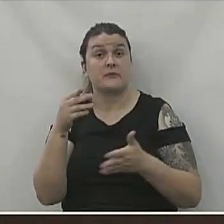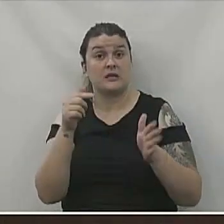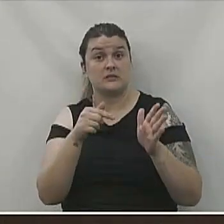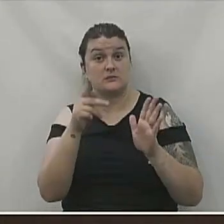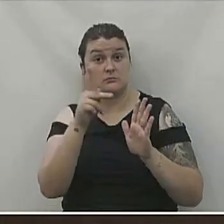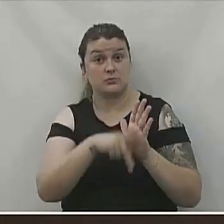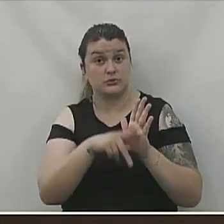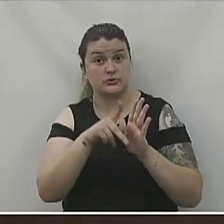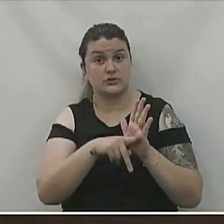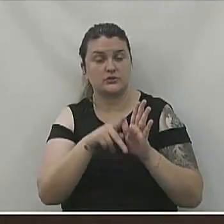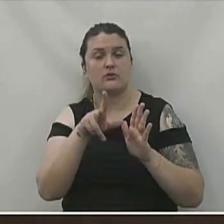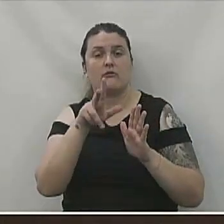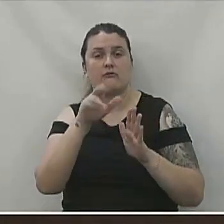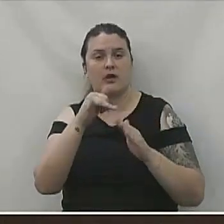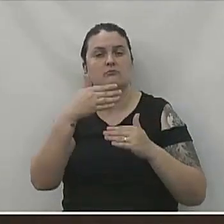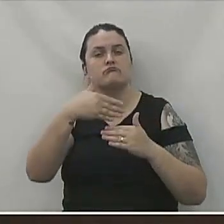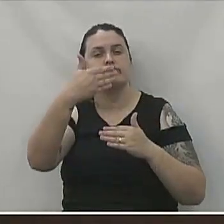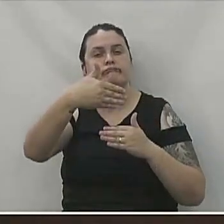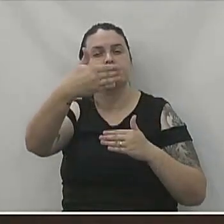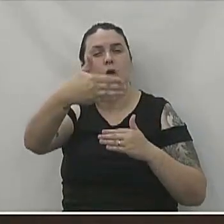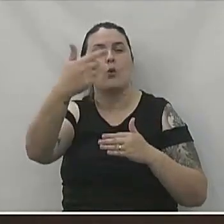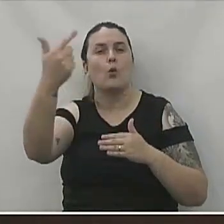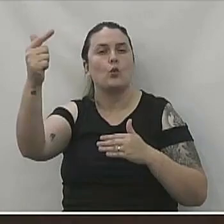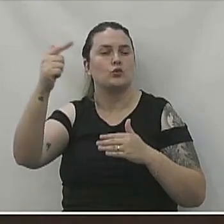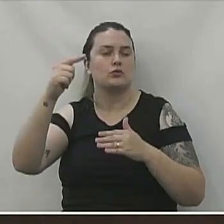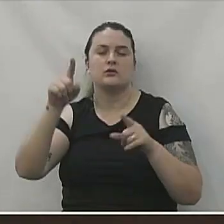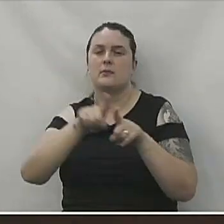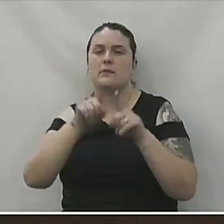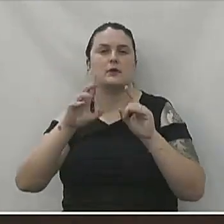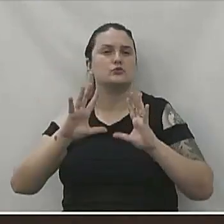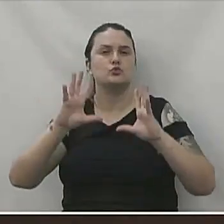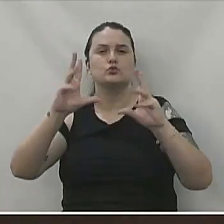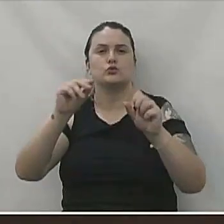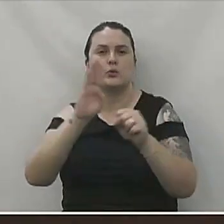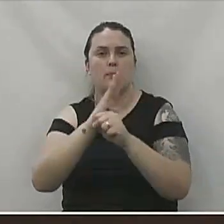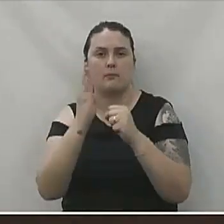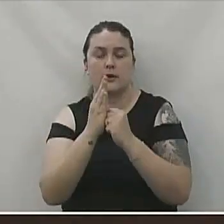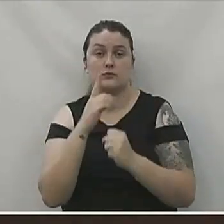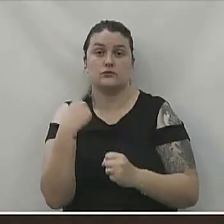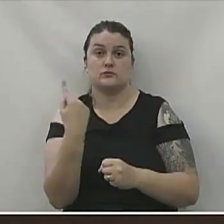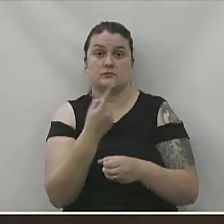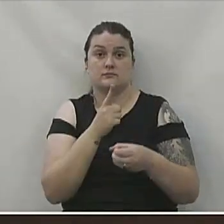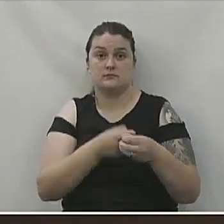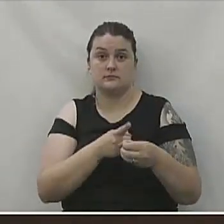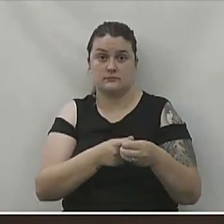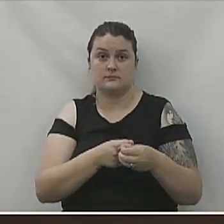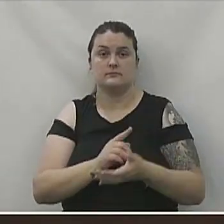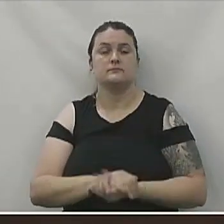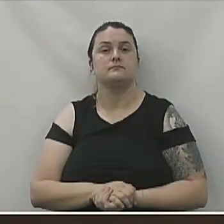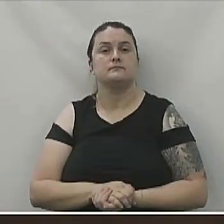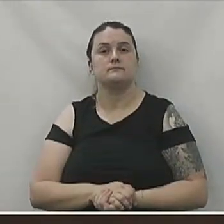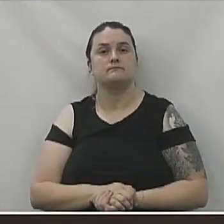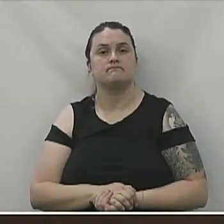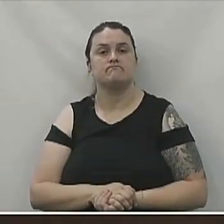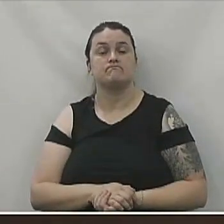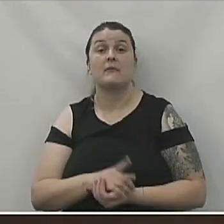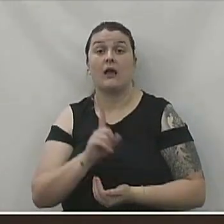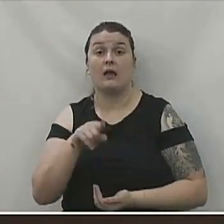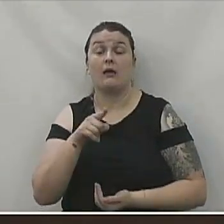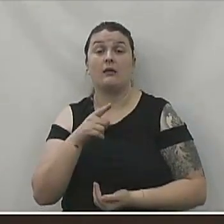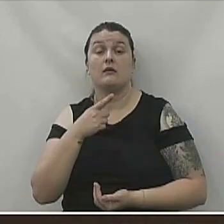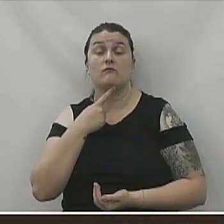este que vai se estender a todos os bairros do nosso município é assim